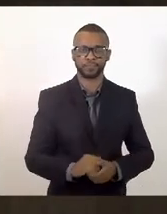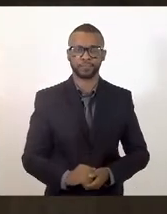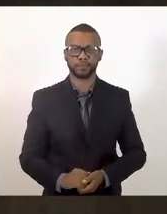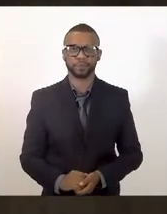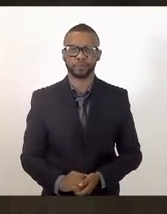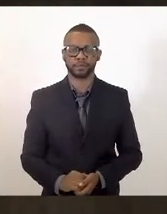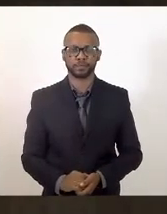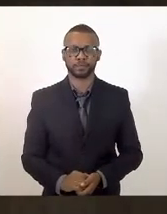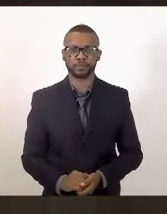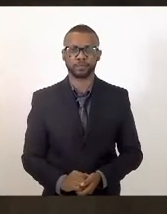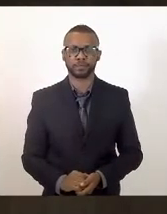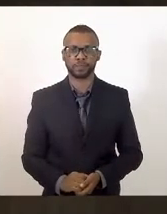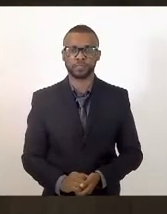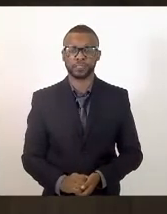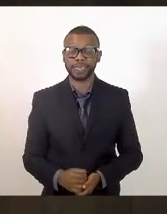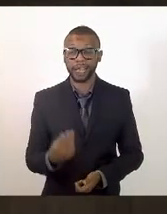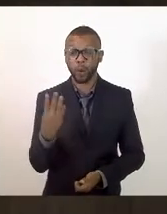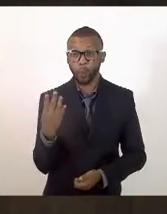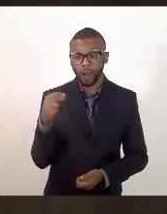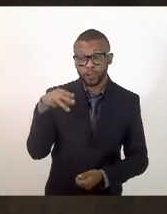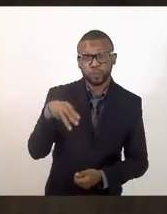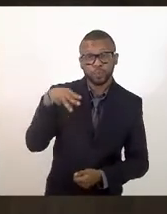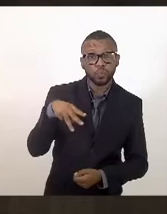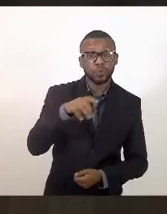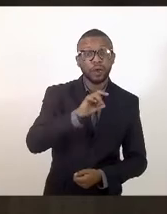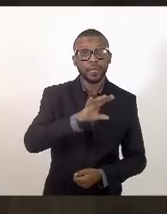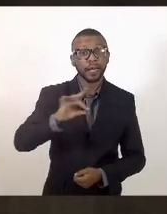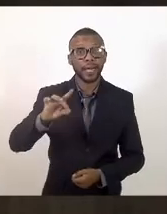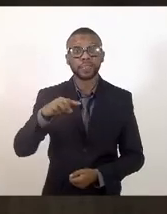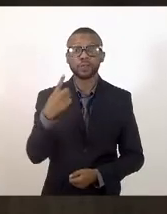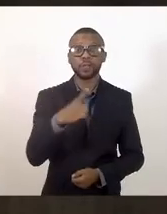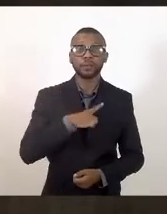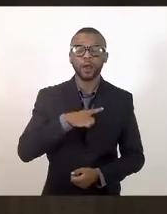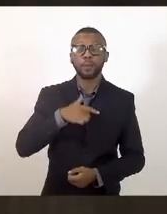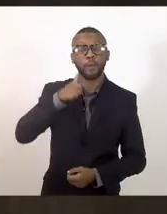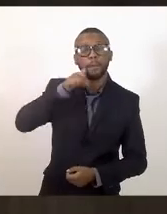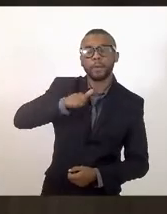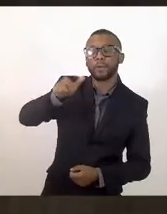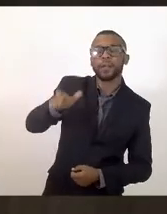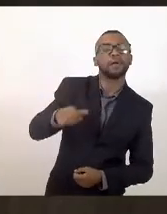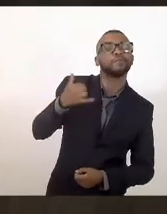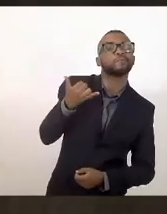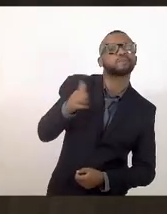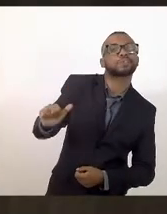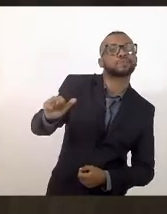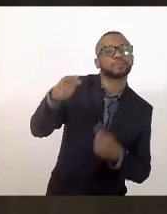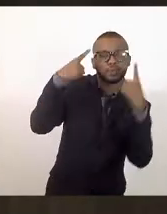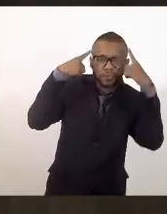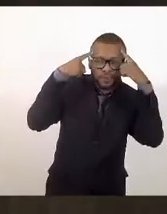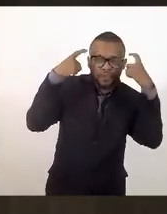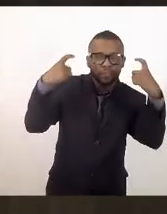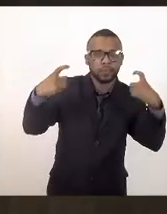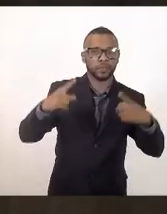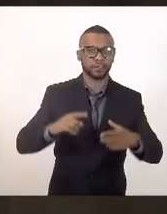E a cada 4 minutos nós tivemos uma mulher vítima de violência.